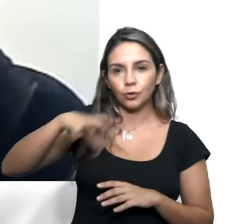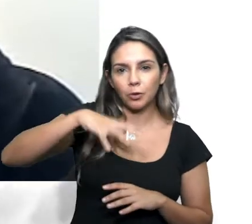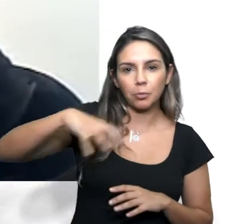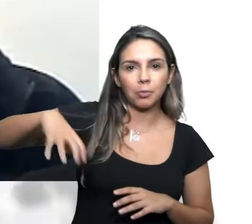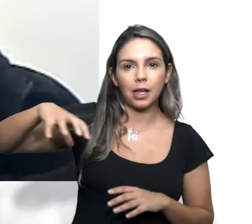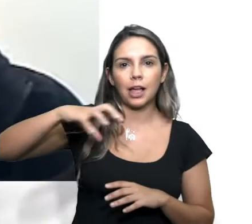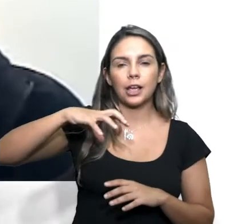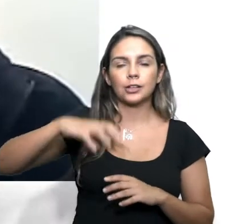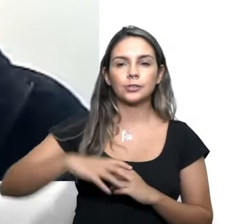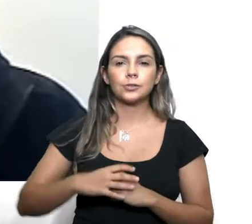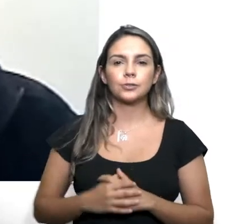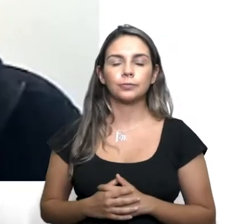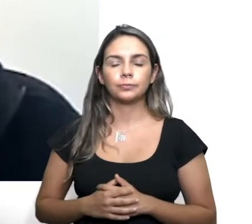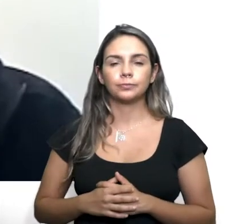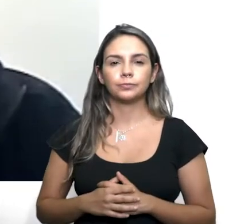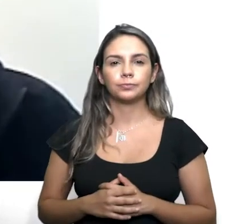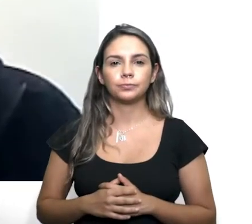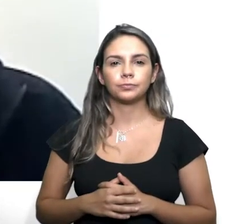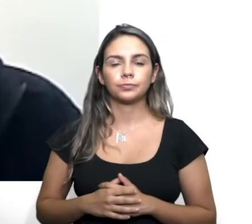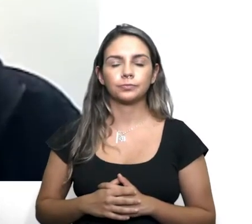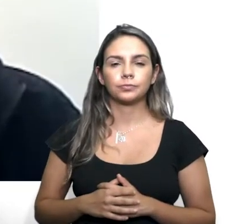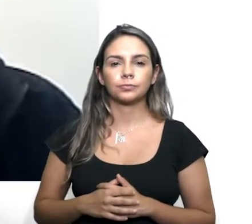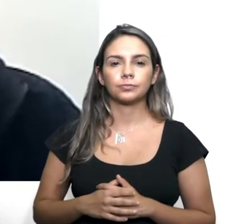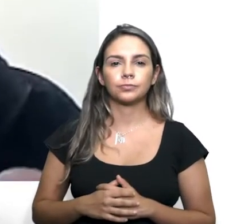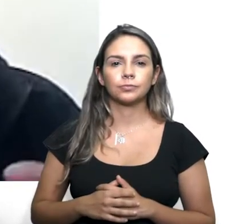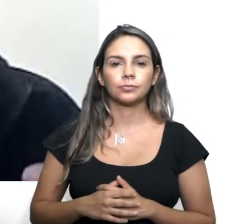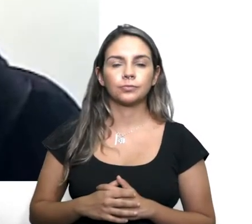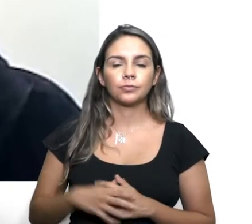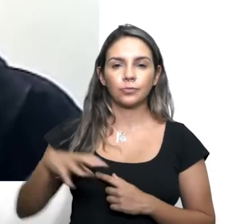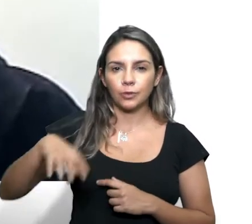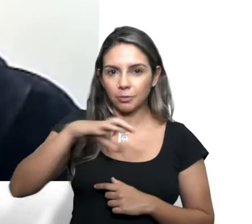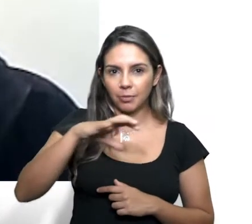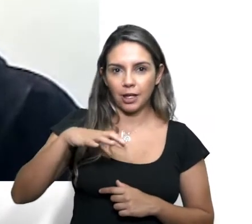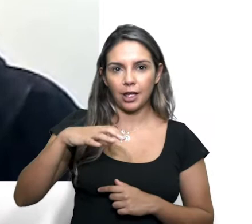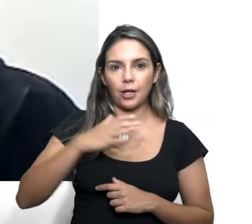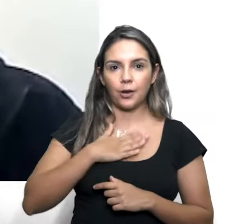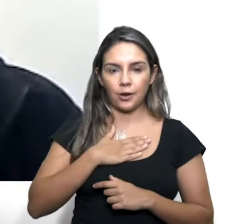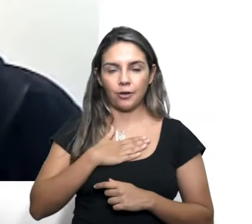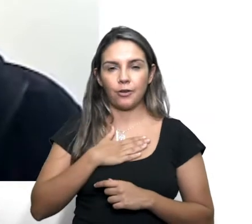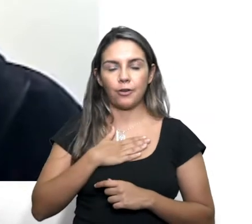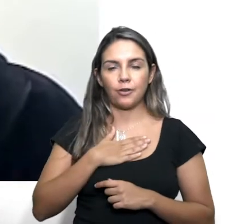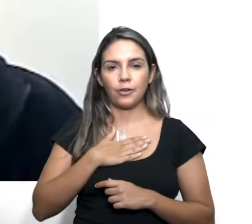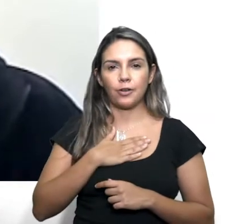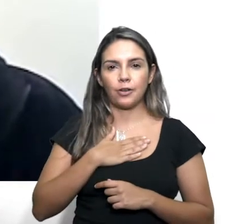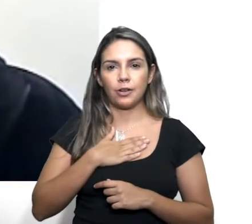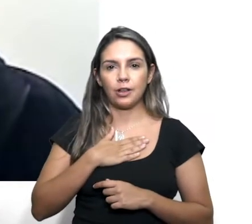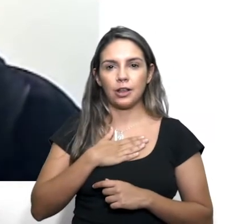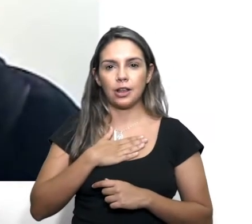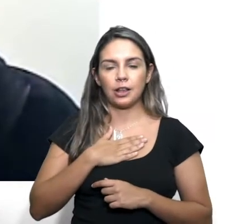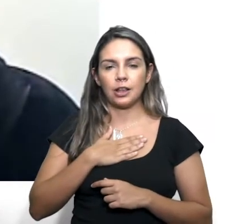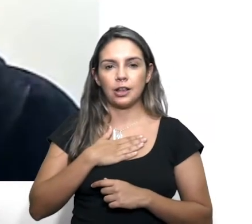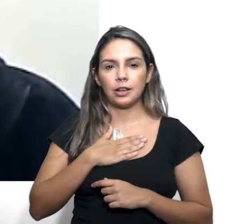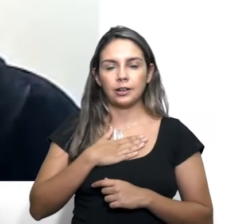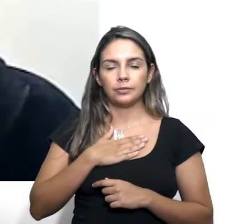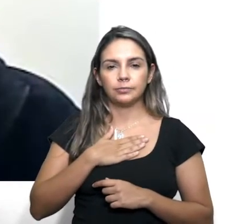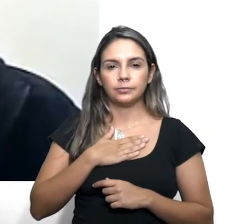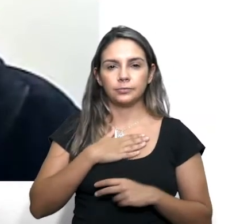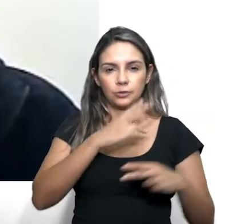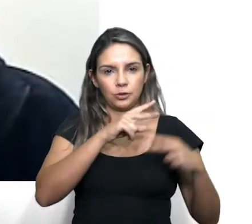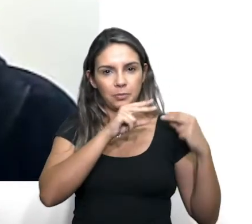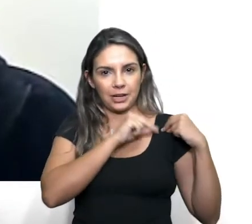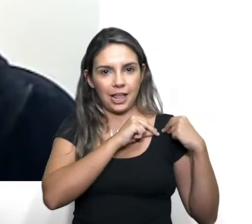brincam um bocado em França, que chamam-lhe o bairro que eu criei com o Sr. Valéry, o Sr. Brest, é uma homenagem